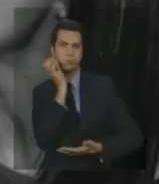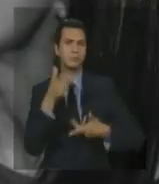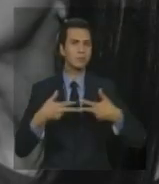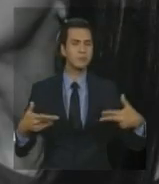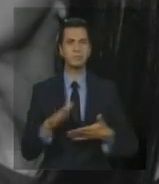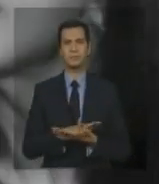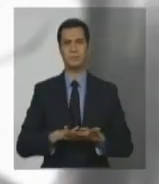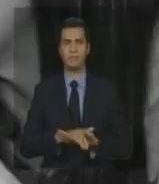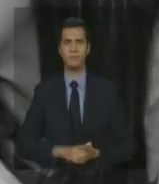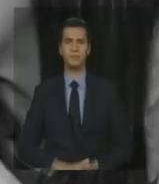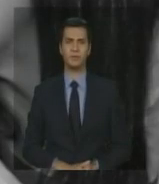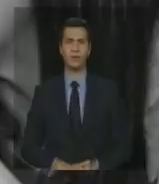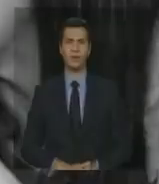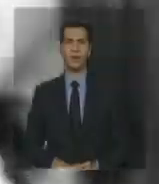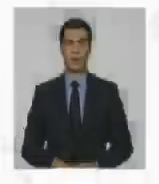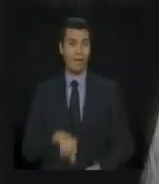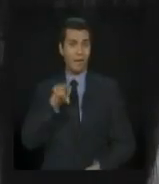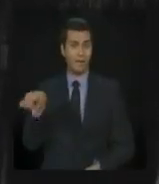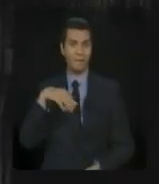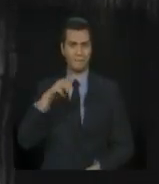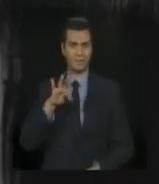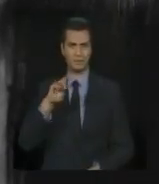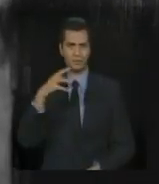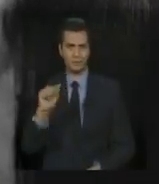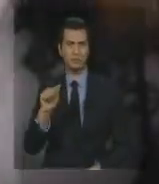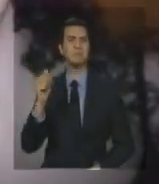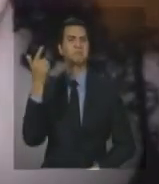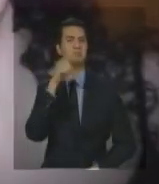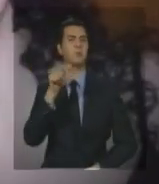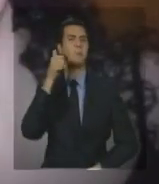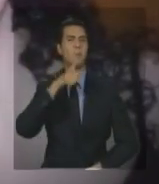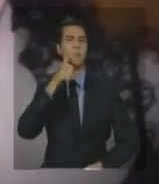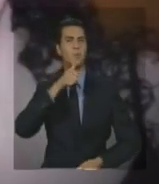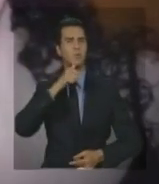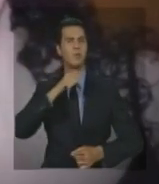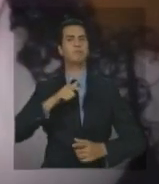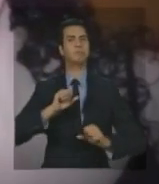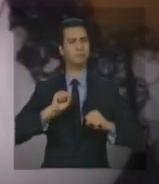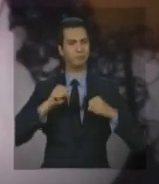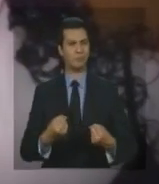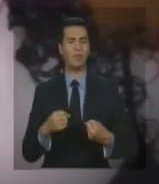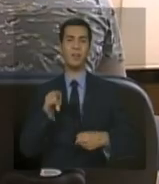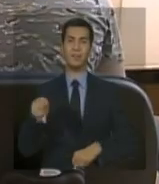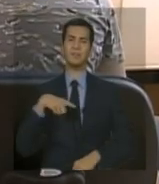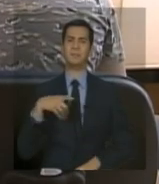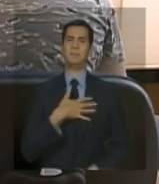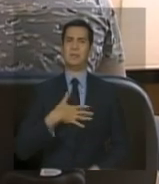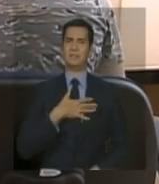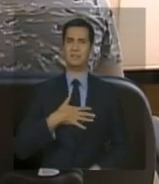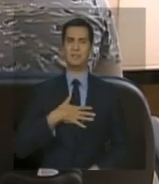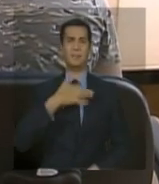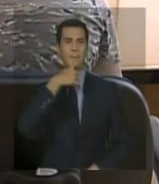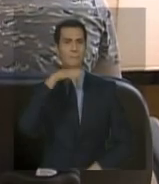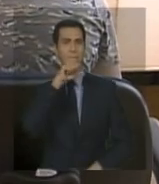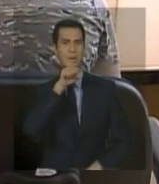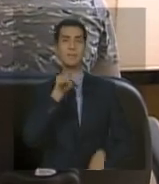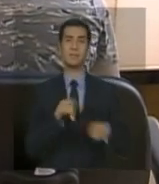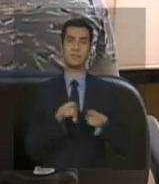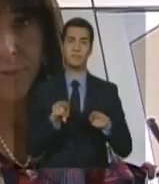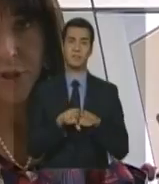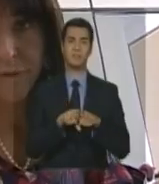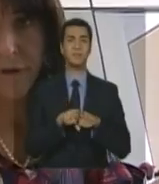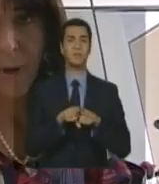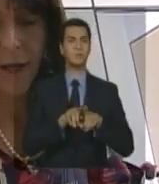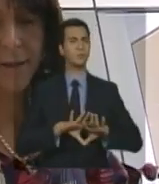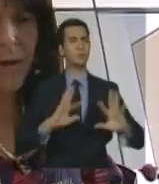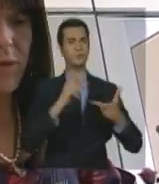mulher. Vive o direito de se relacionar. Vive o prazer de ser mãe. E experimenta o reconhecimento